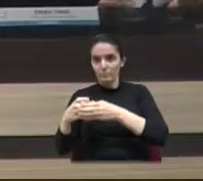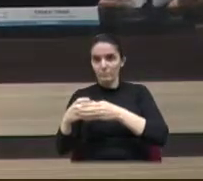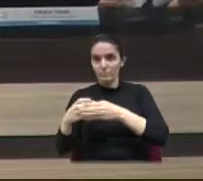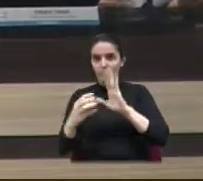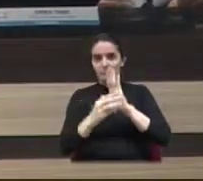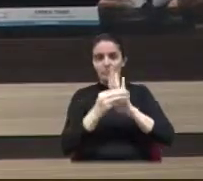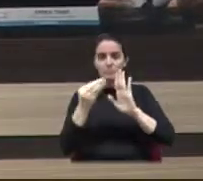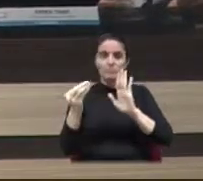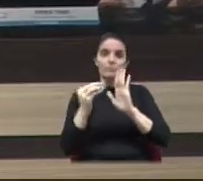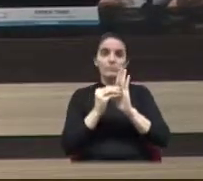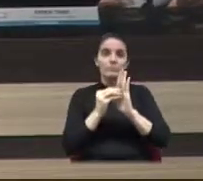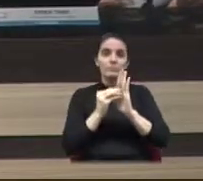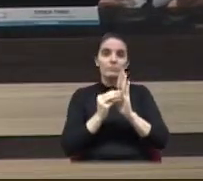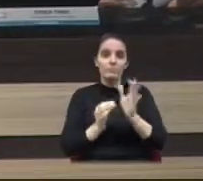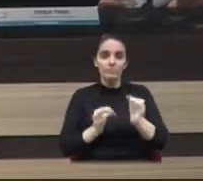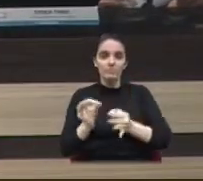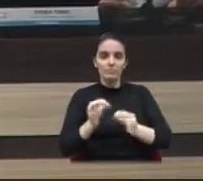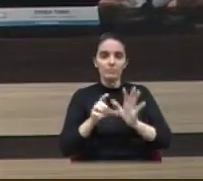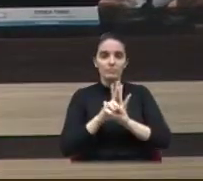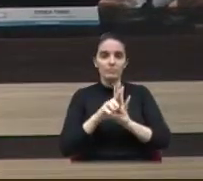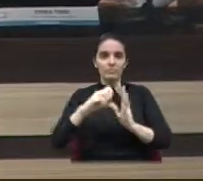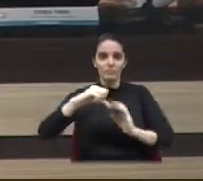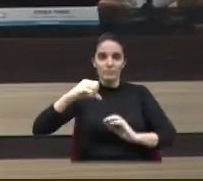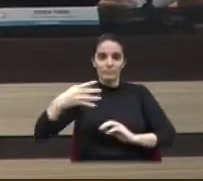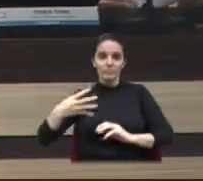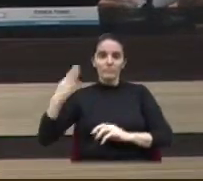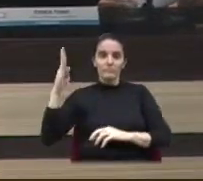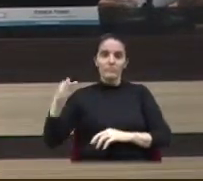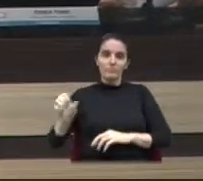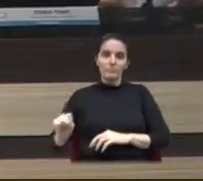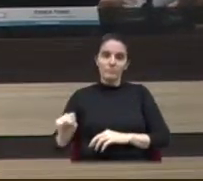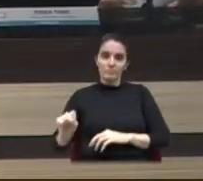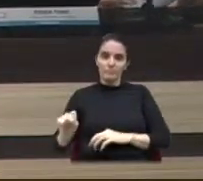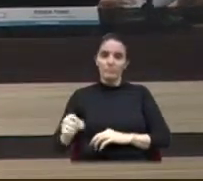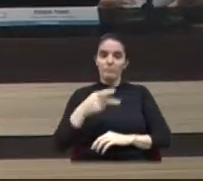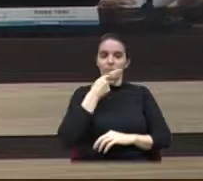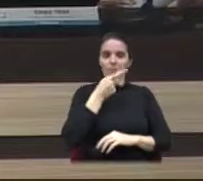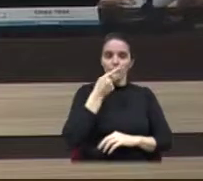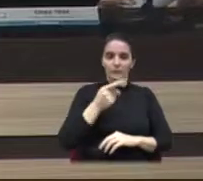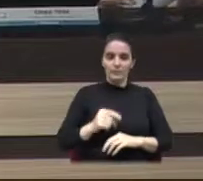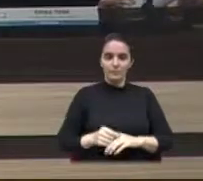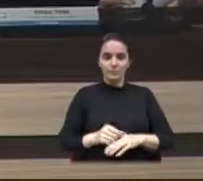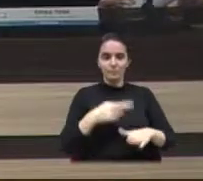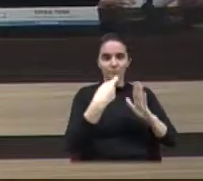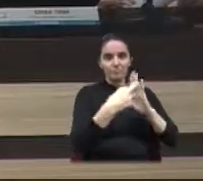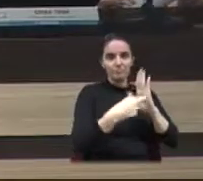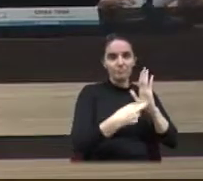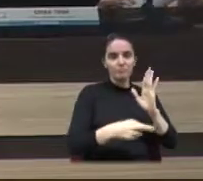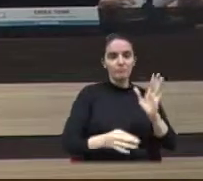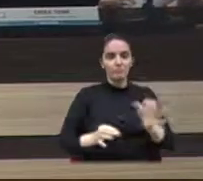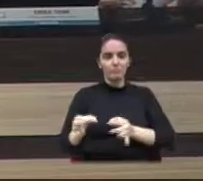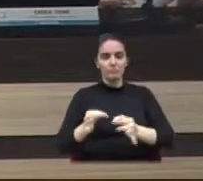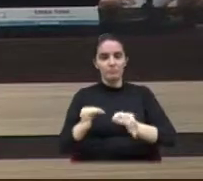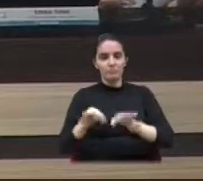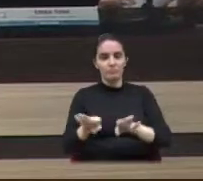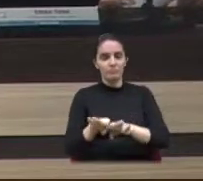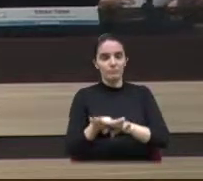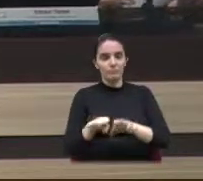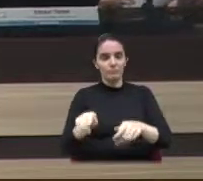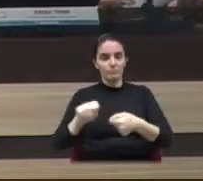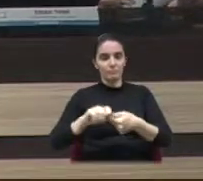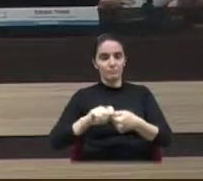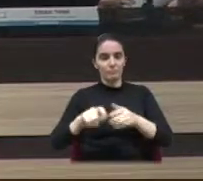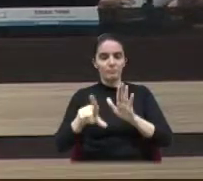emendas ao projeto de lei 94/2018, que dispõe sobre as diretrizes para a elaboração e execução da